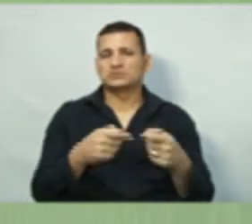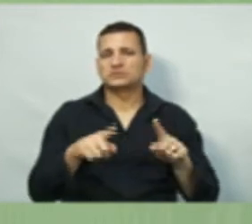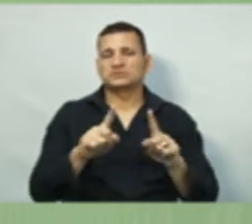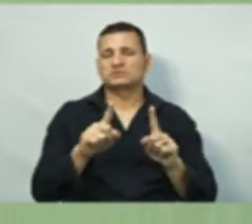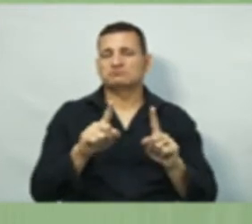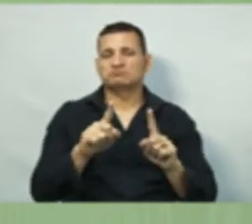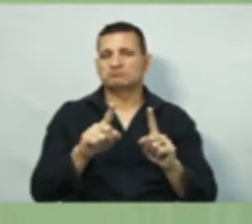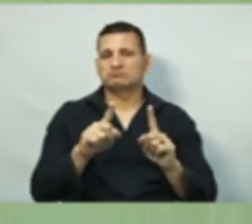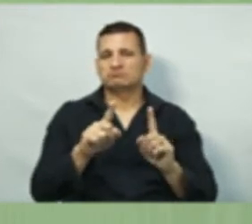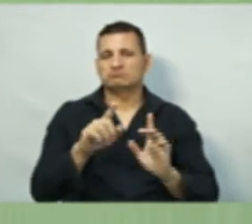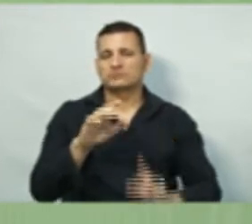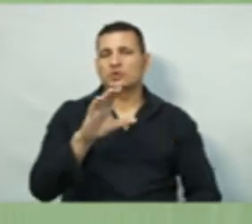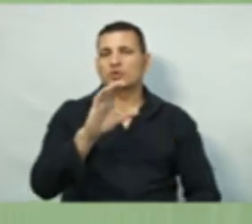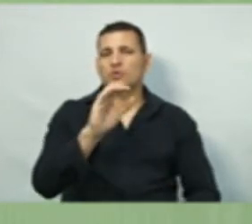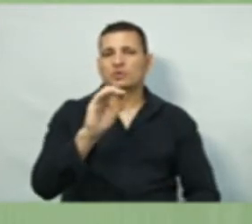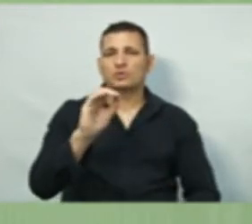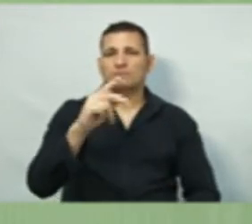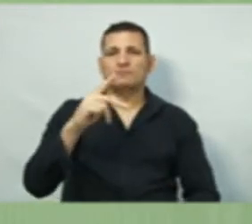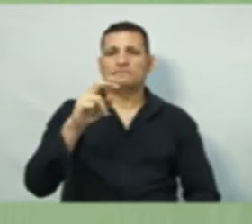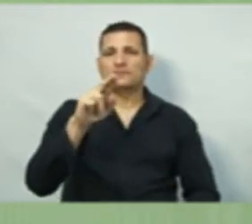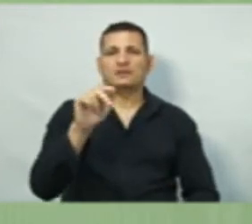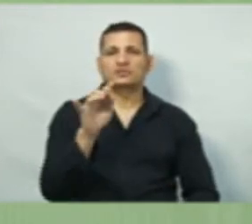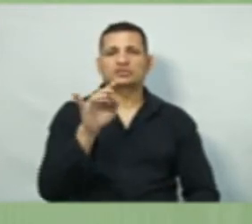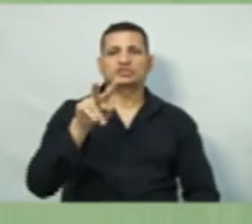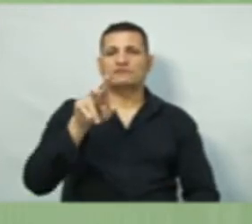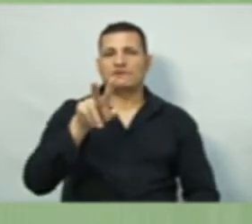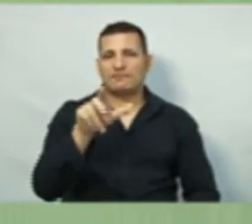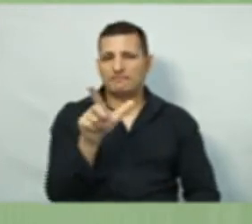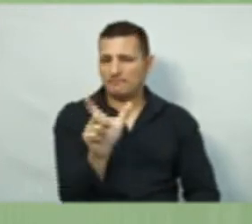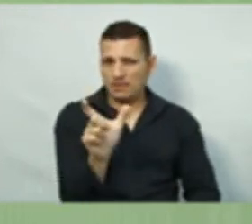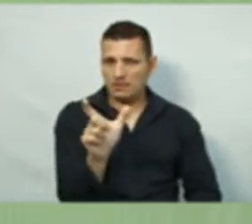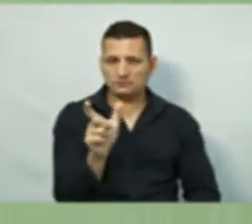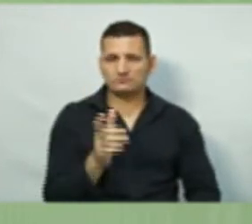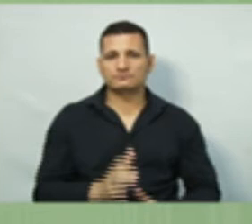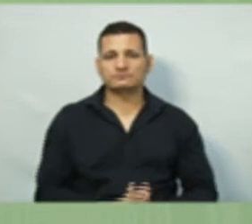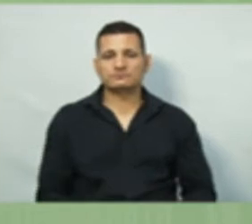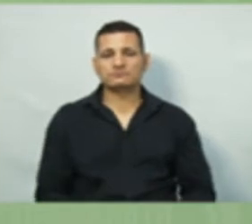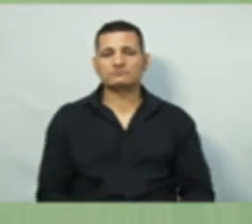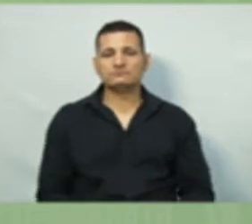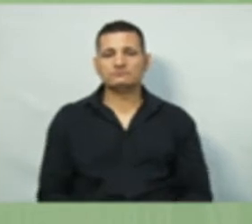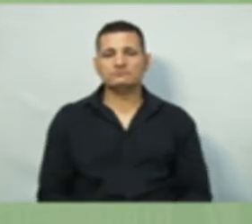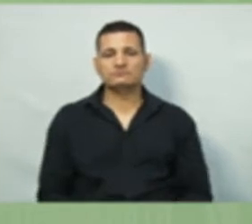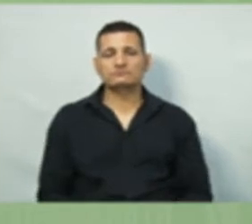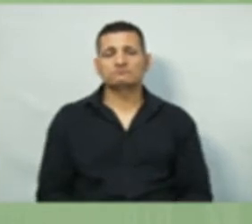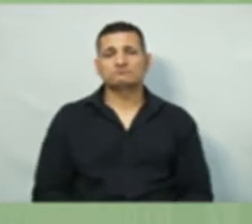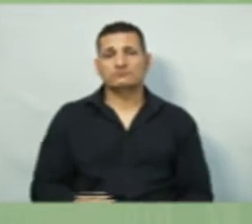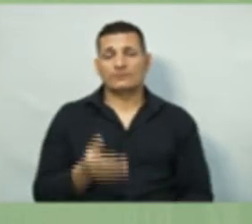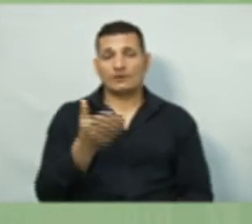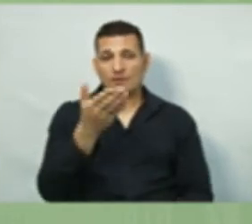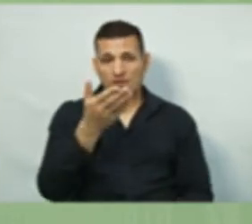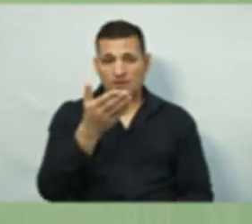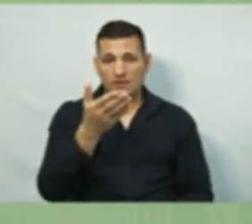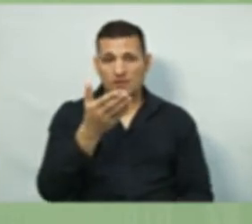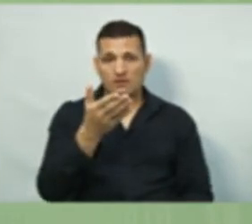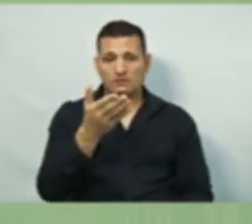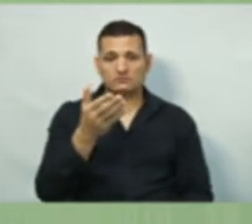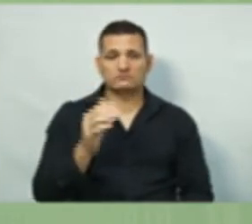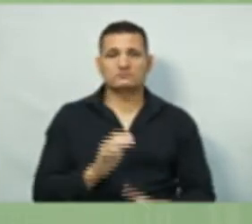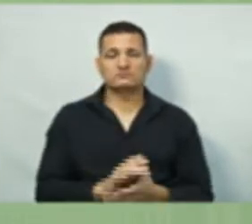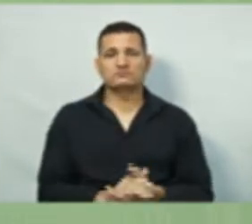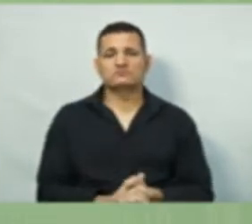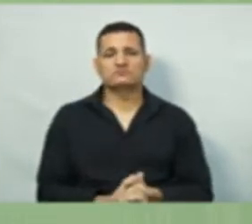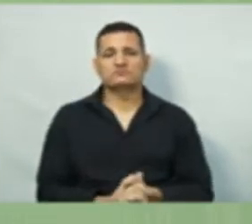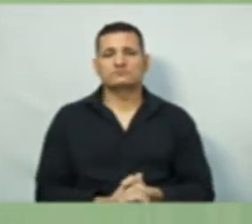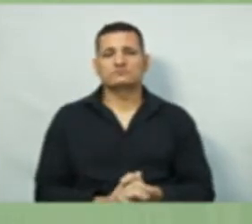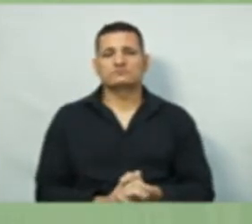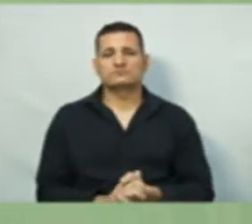Constituição. Então, essa está certa ou errada, pessoal? Isso aí, esta está errada. Por